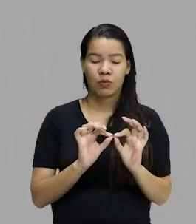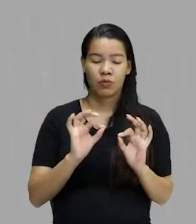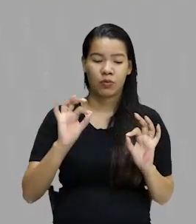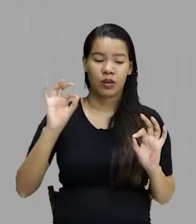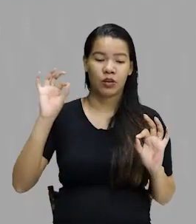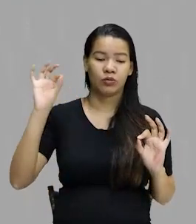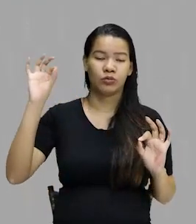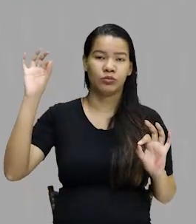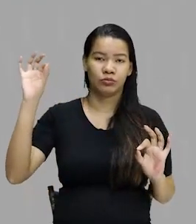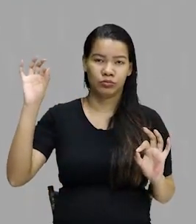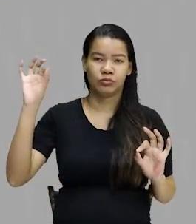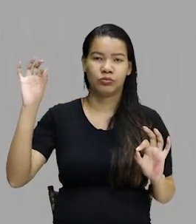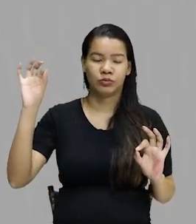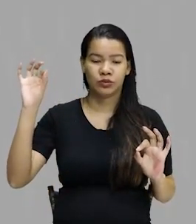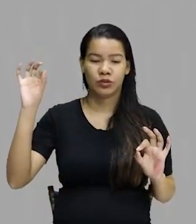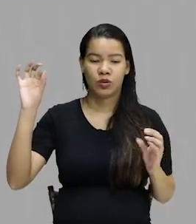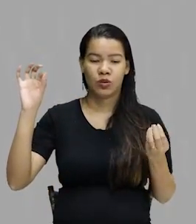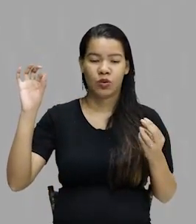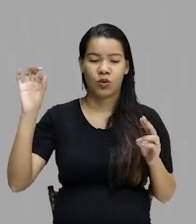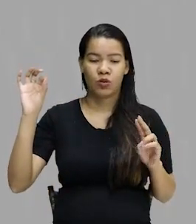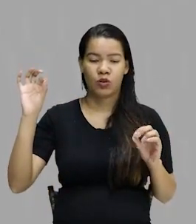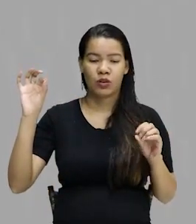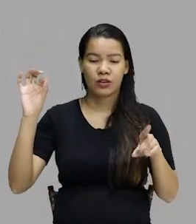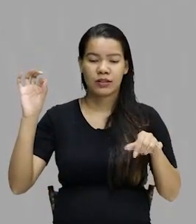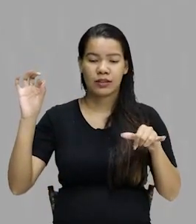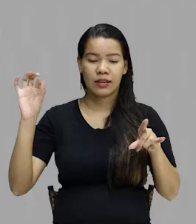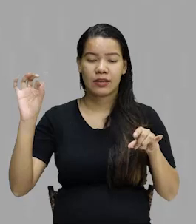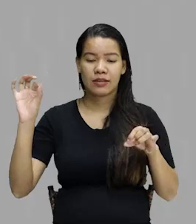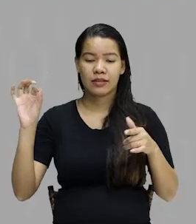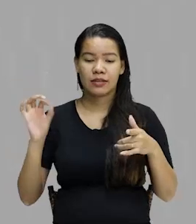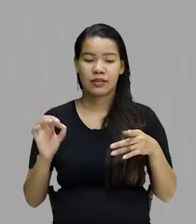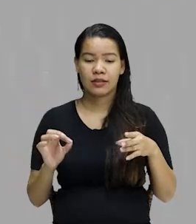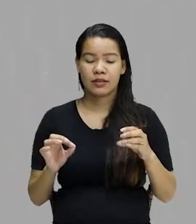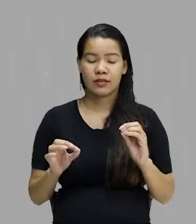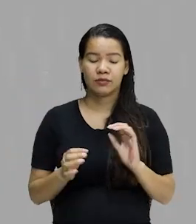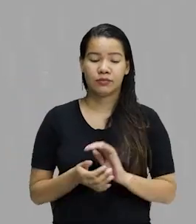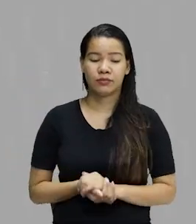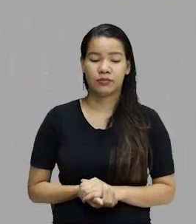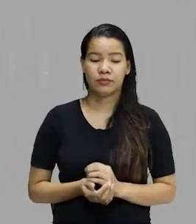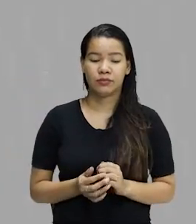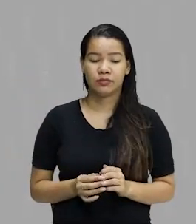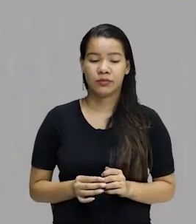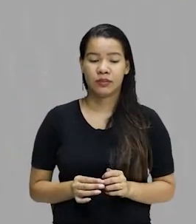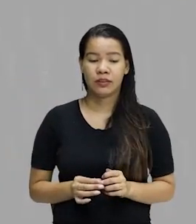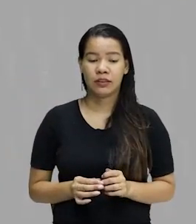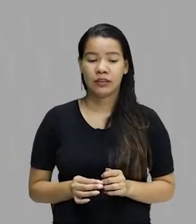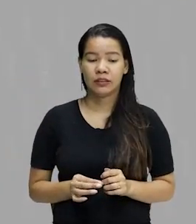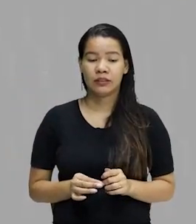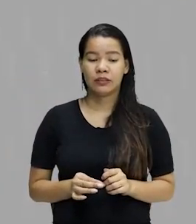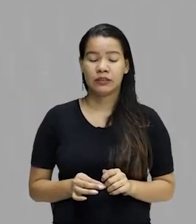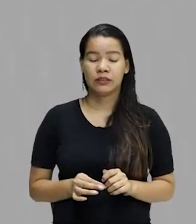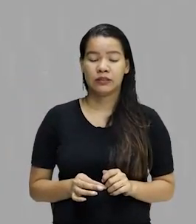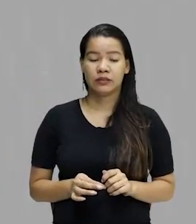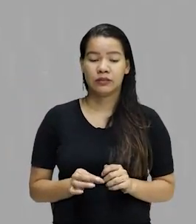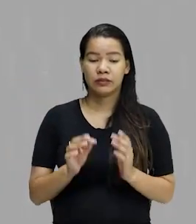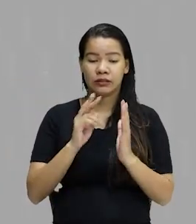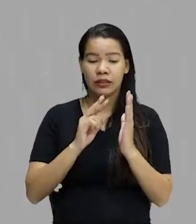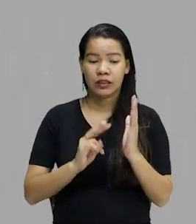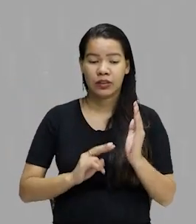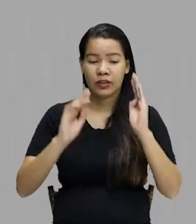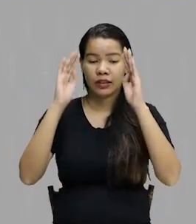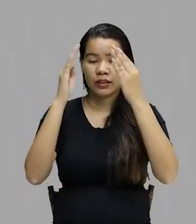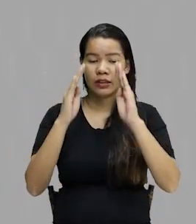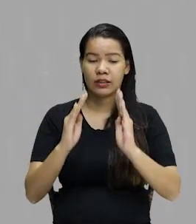o aumento da oxidação. Olha só, analisando a série eletromotriz que fornece